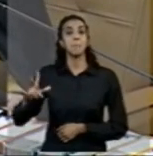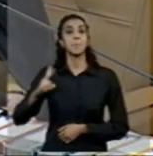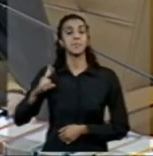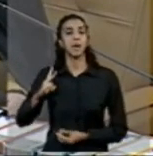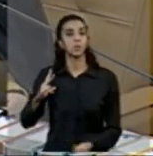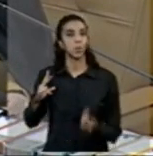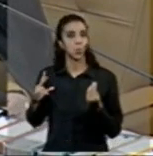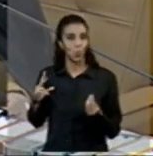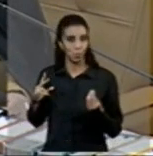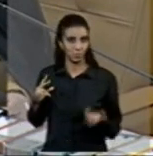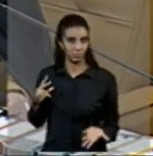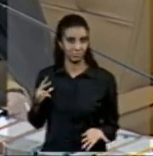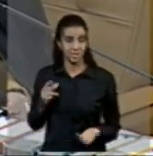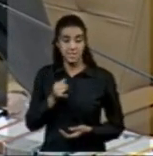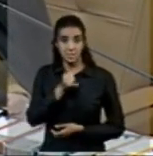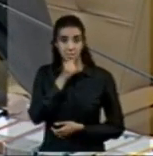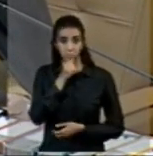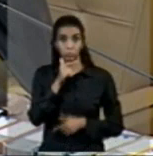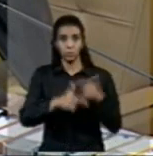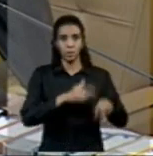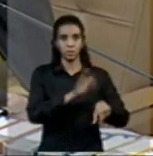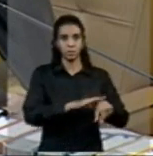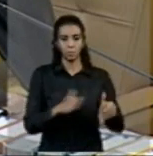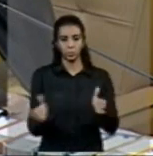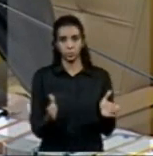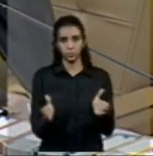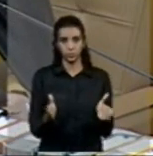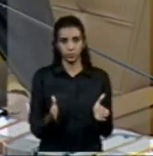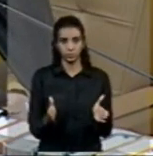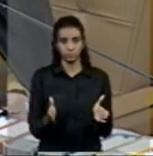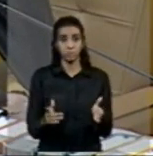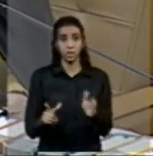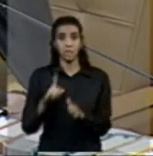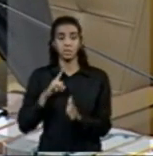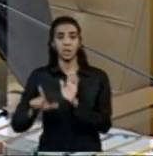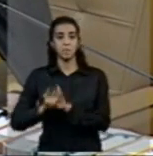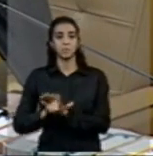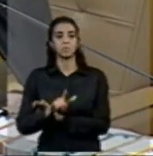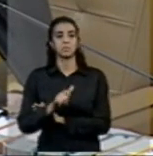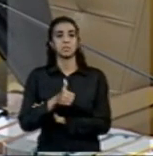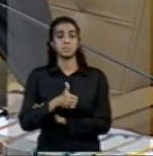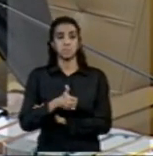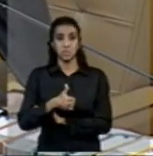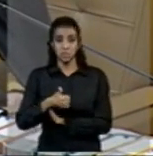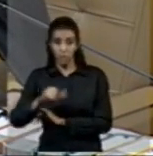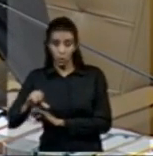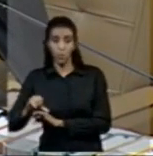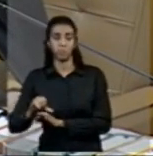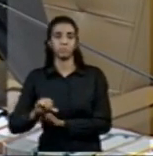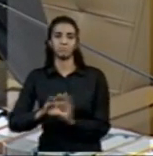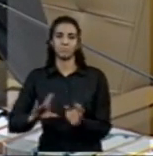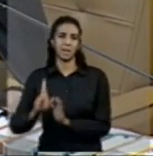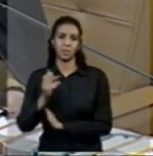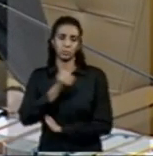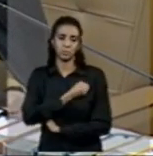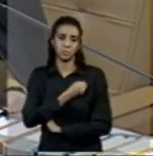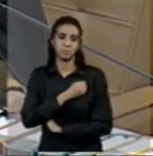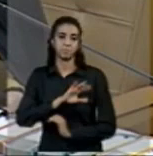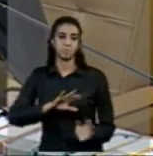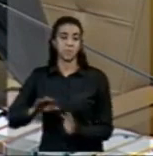a regulamentação do trabalho temporário pela Lei 6.019 de 74. Lei 6.019